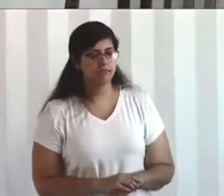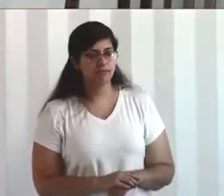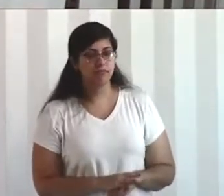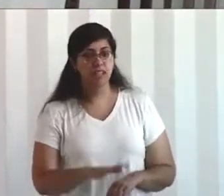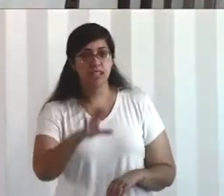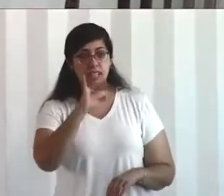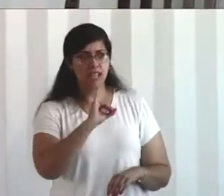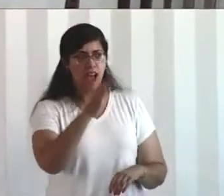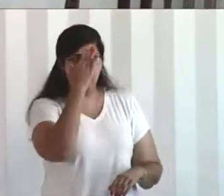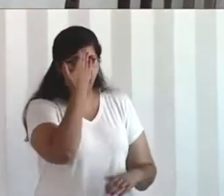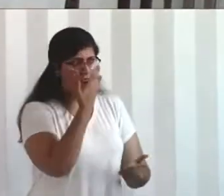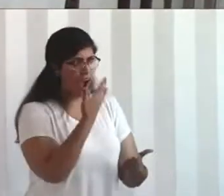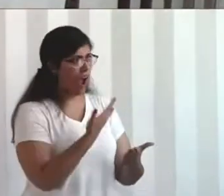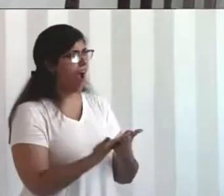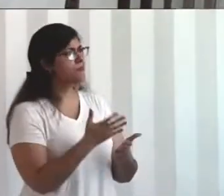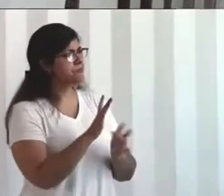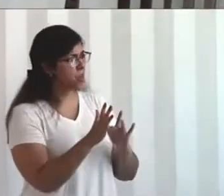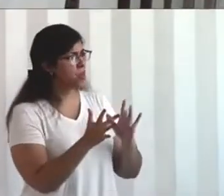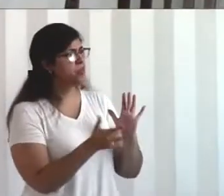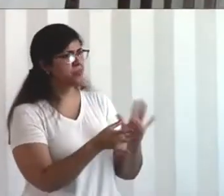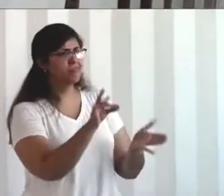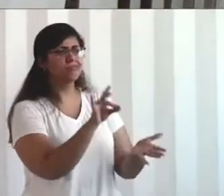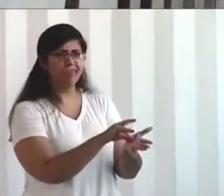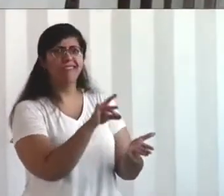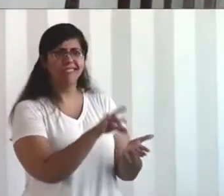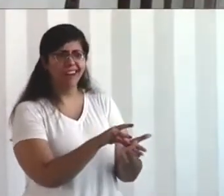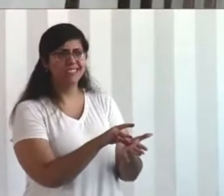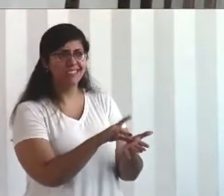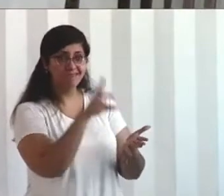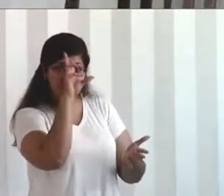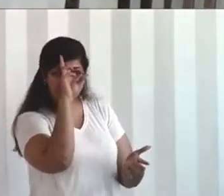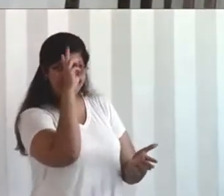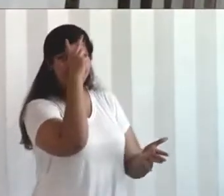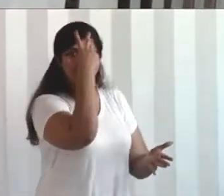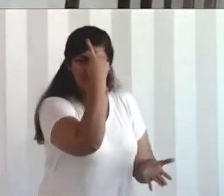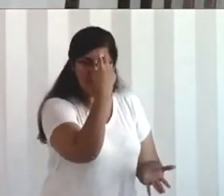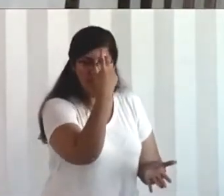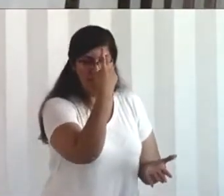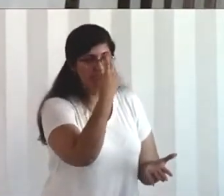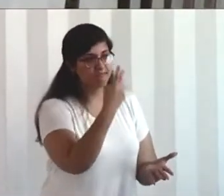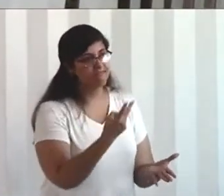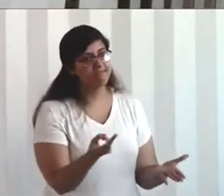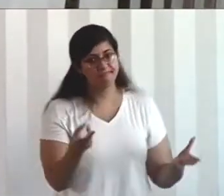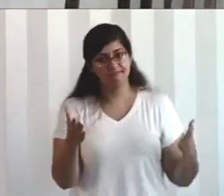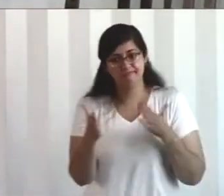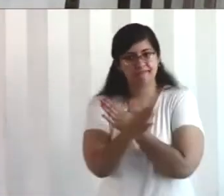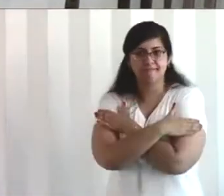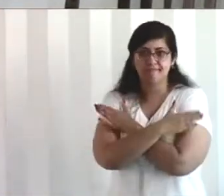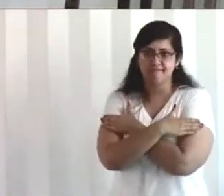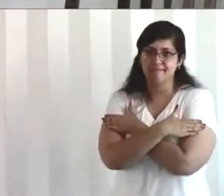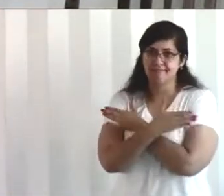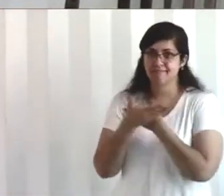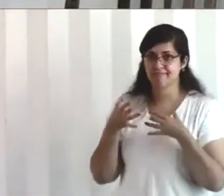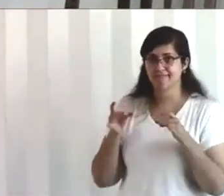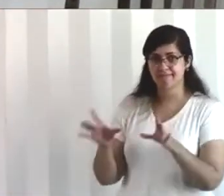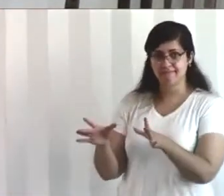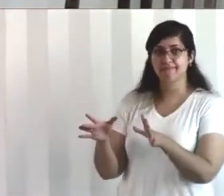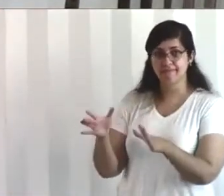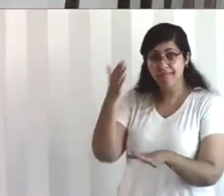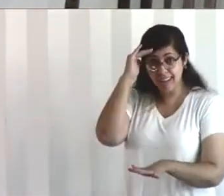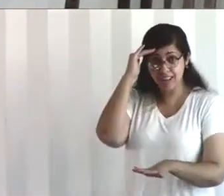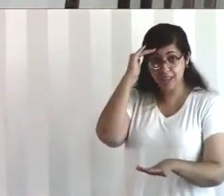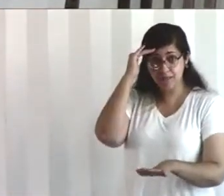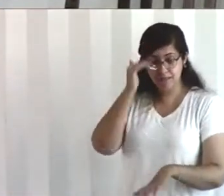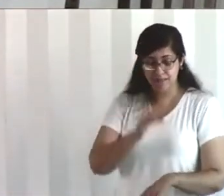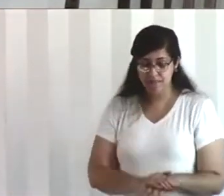que ele foi convertido, ele foi retirado da sinagoga. Isso nós vemos porque logo depois, na continuação da passagem, nós vemos que uma